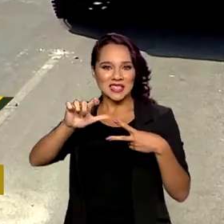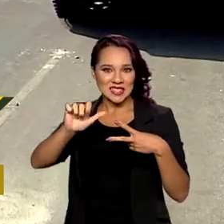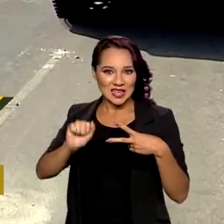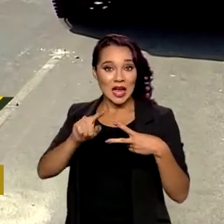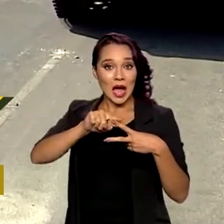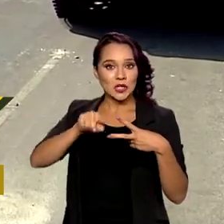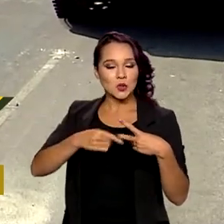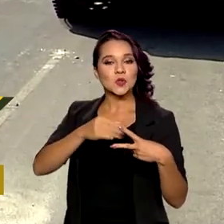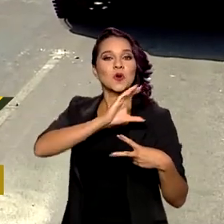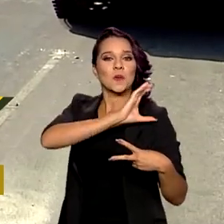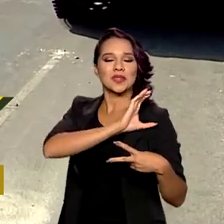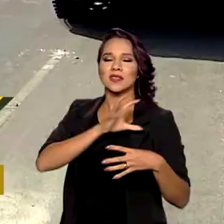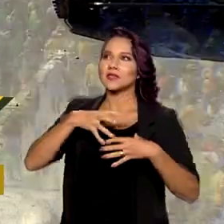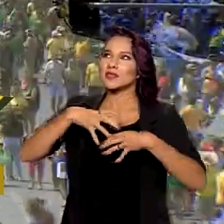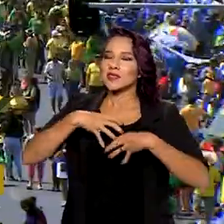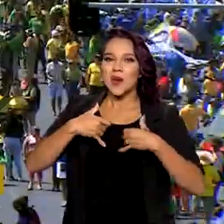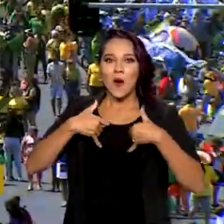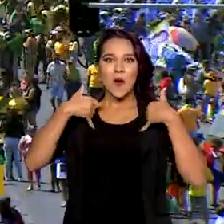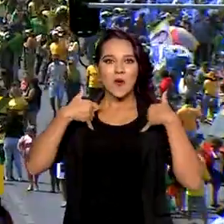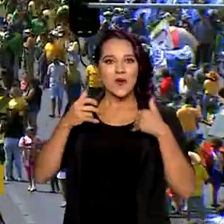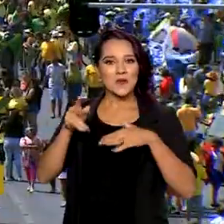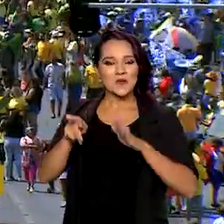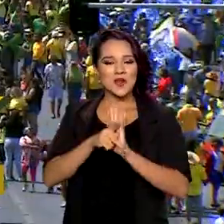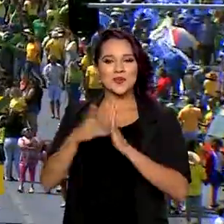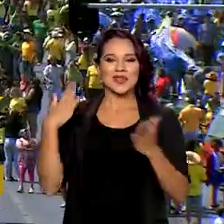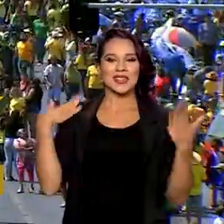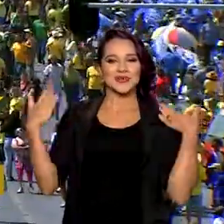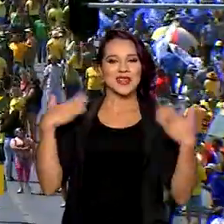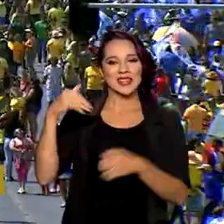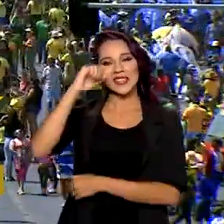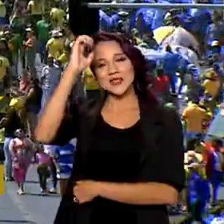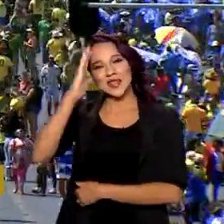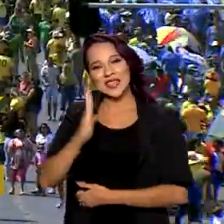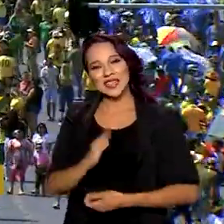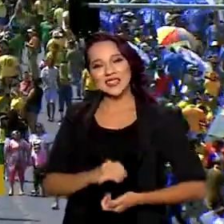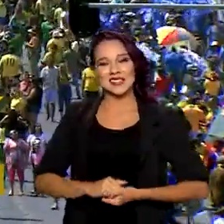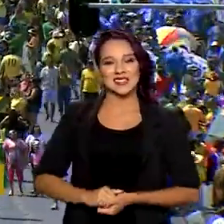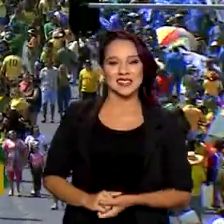nos enche de orgulho aqui na Marinha do Brasil.